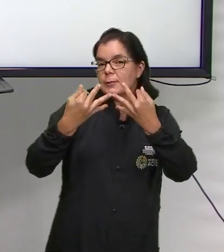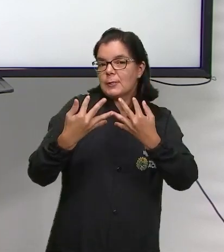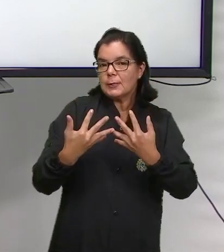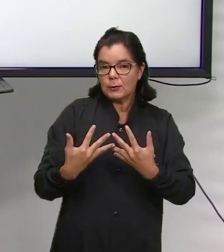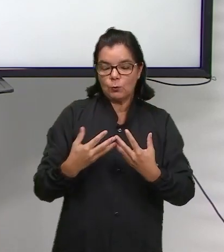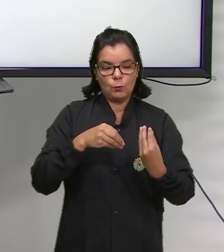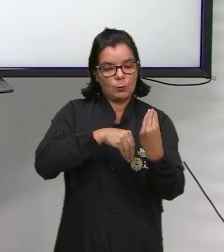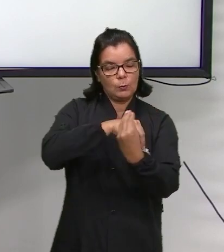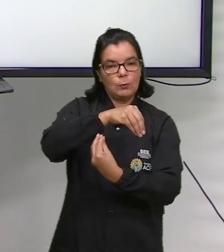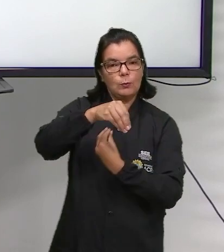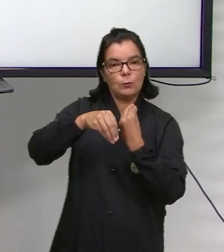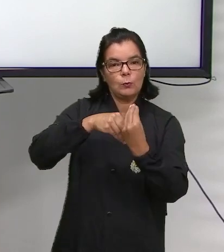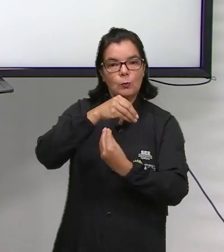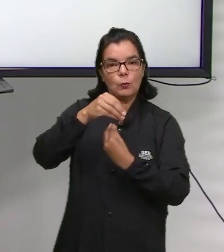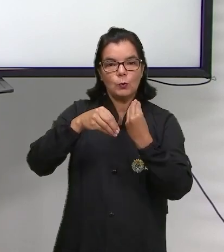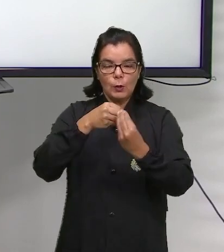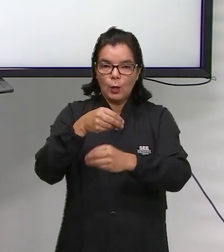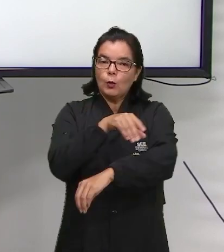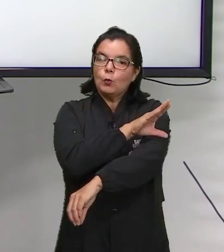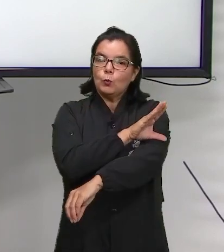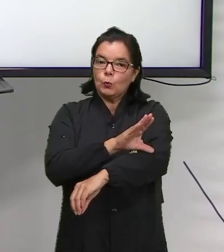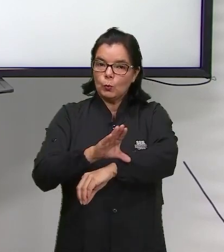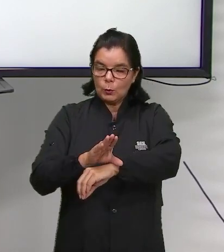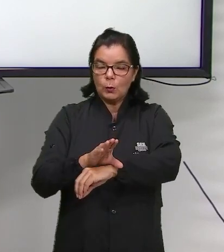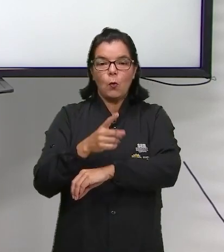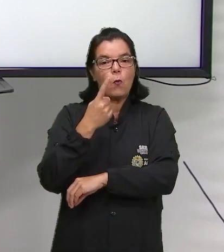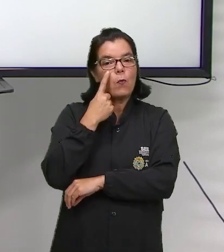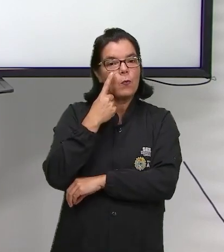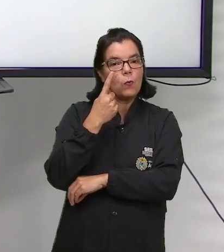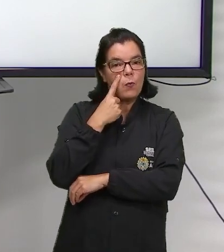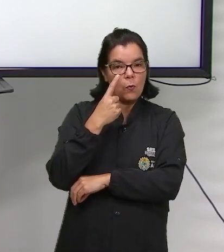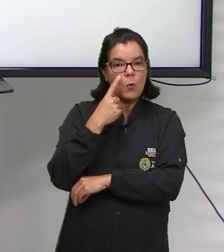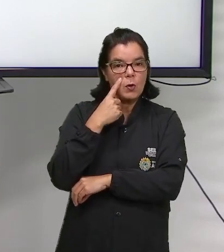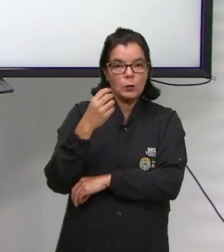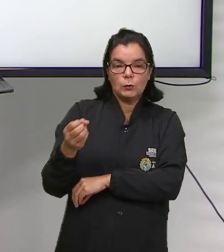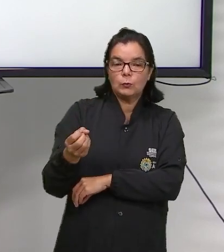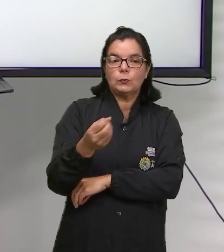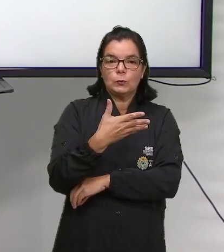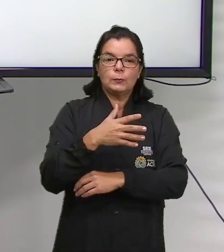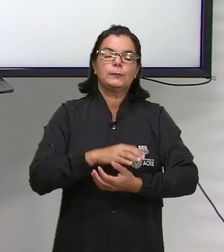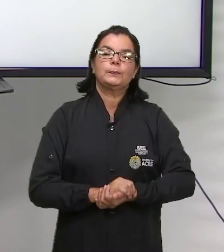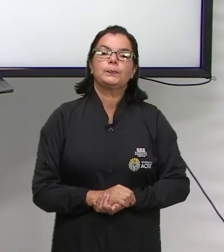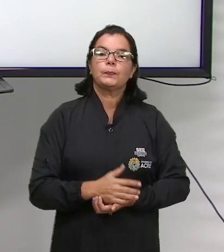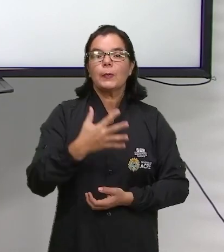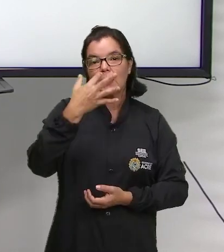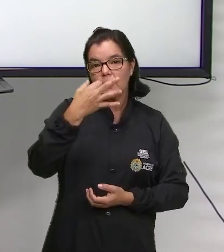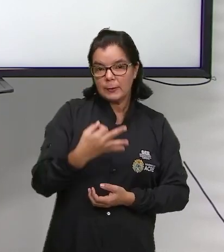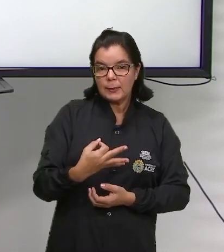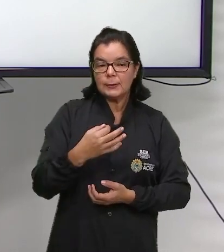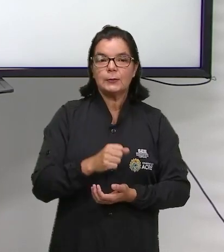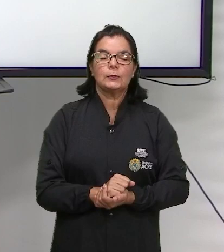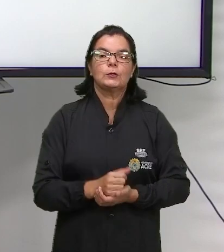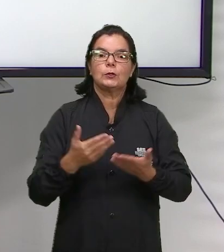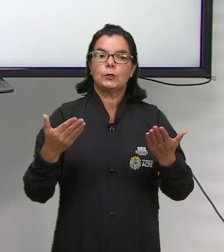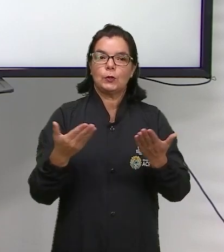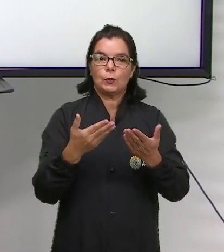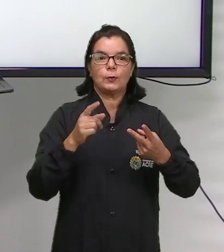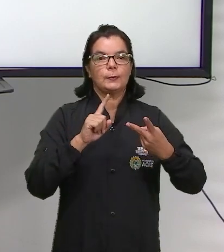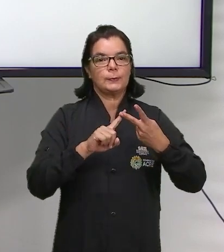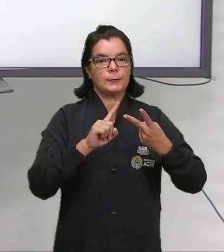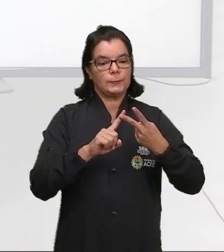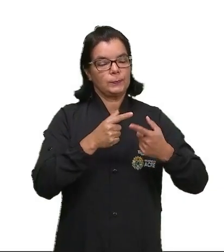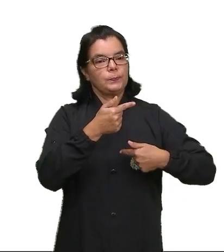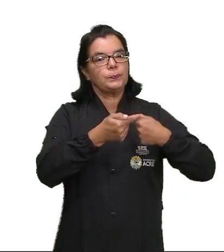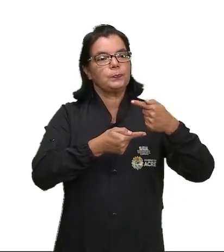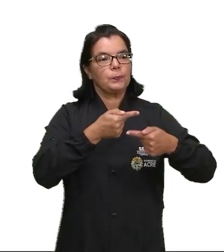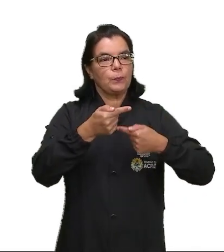a mistura da cultura originária com o olhar de inovação. Certinho? Vamos agora para a segunda